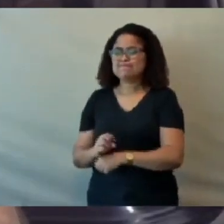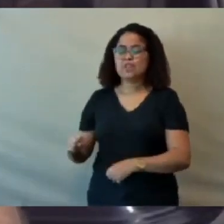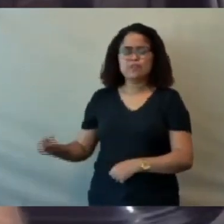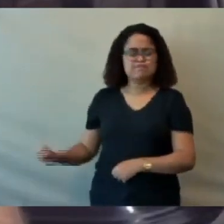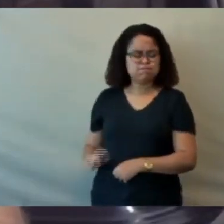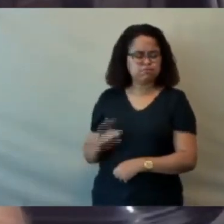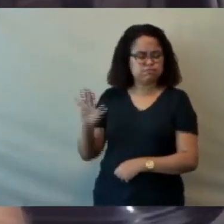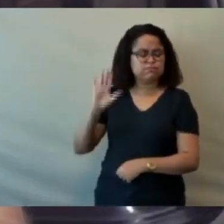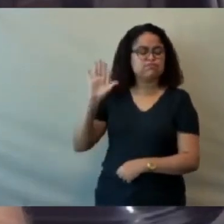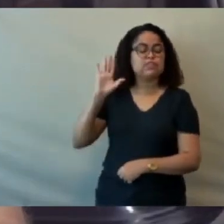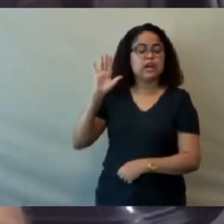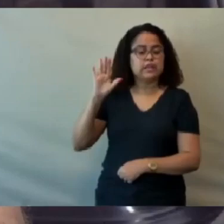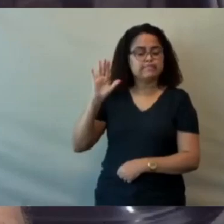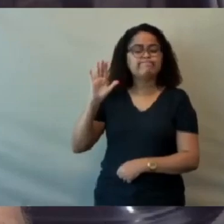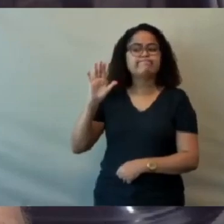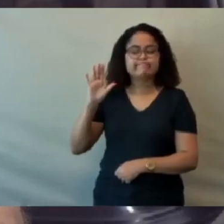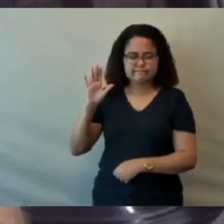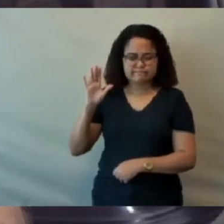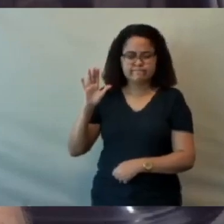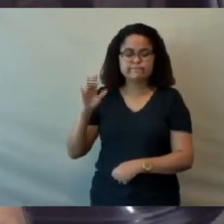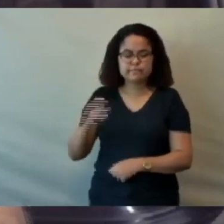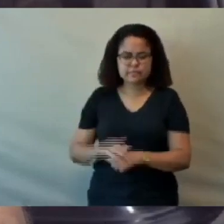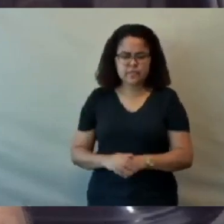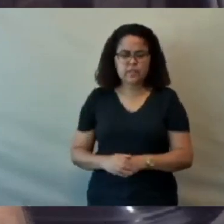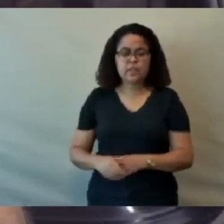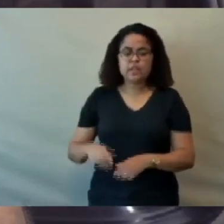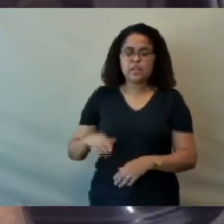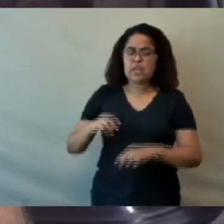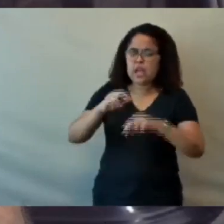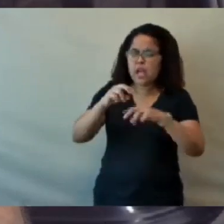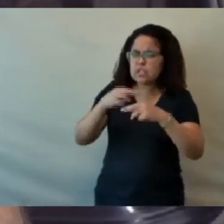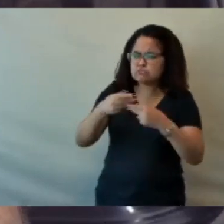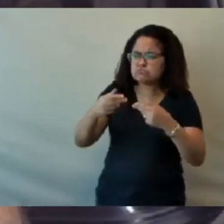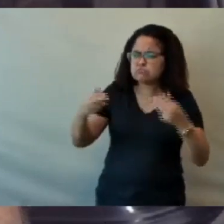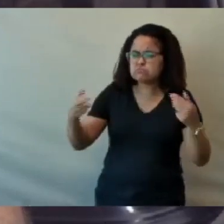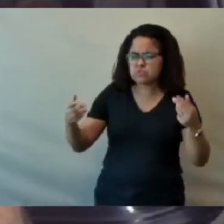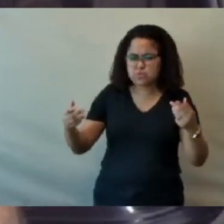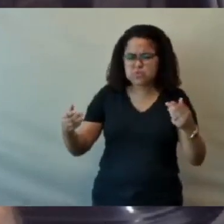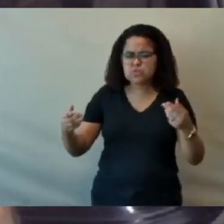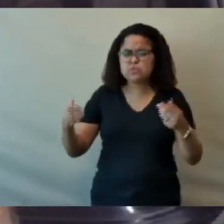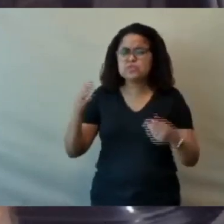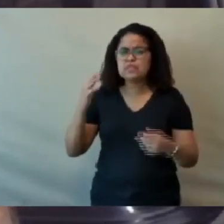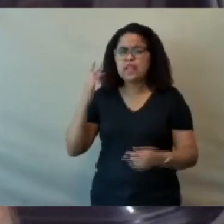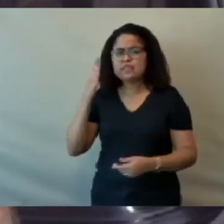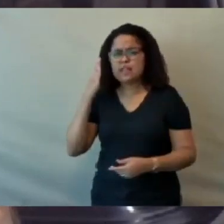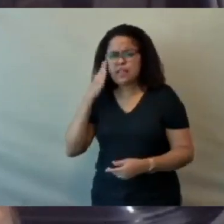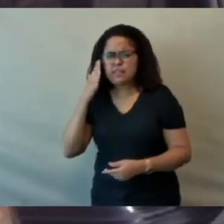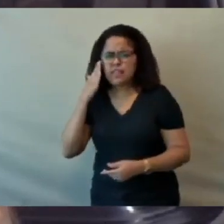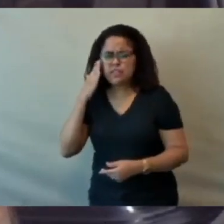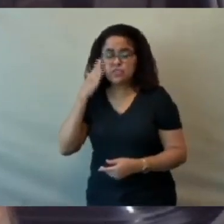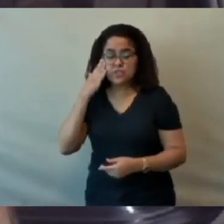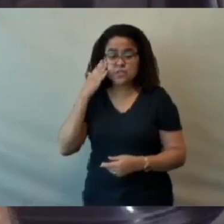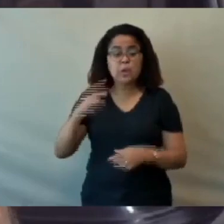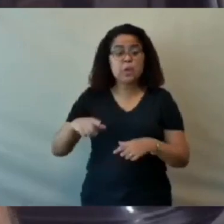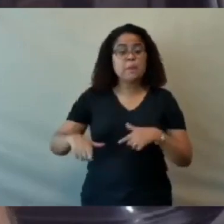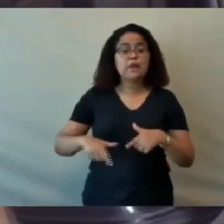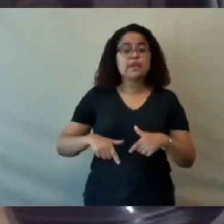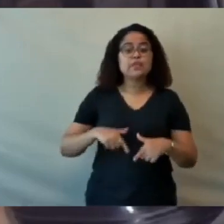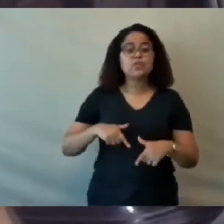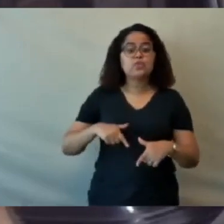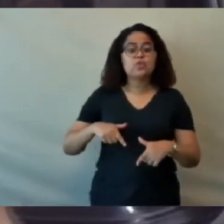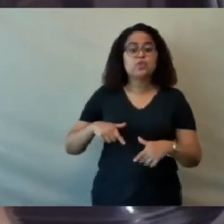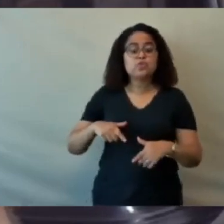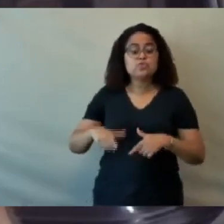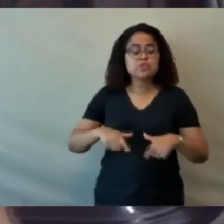as coisas também têm que ser bem entendidas para que o serviço que a pessoa for exercer, que é o